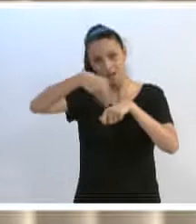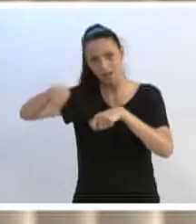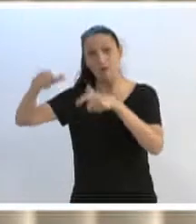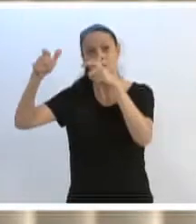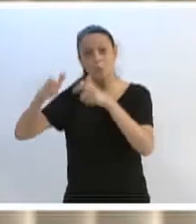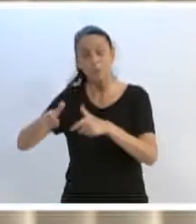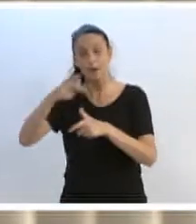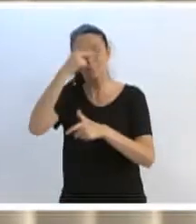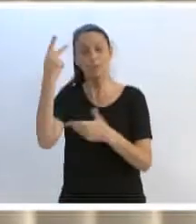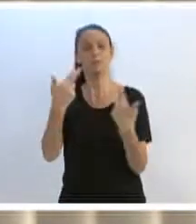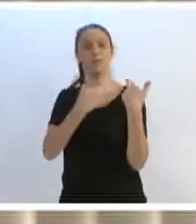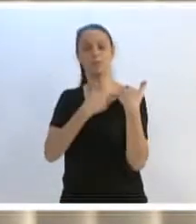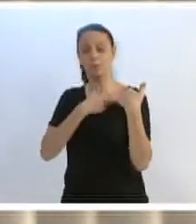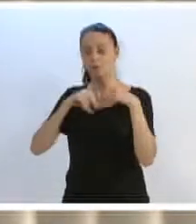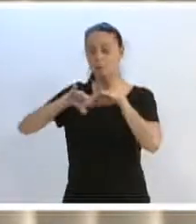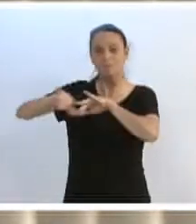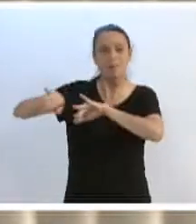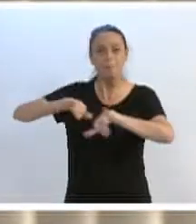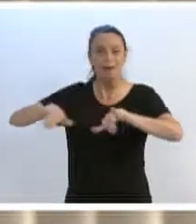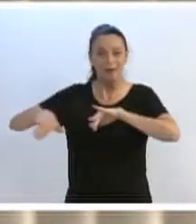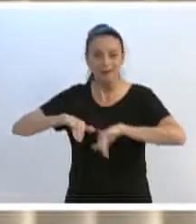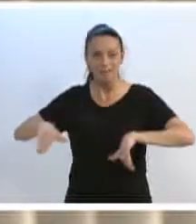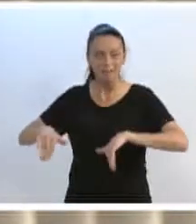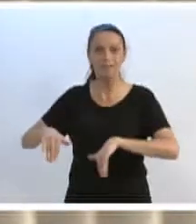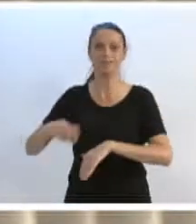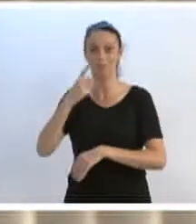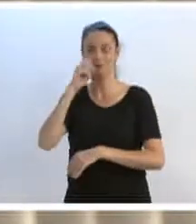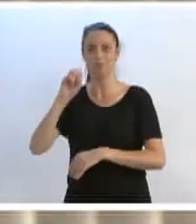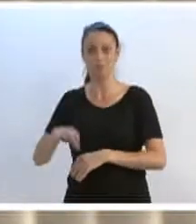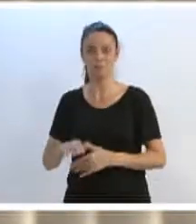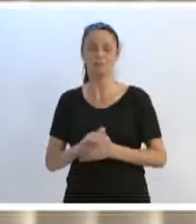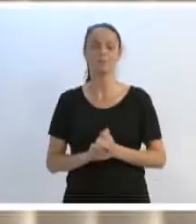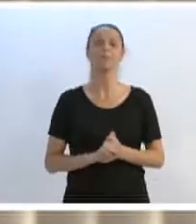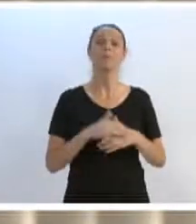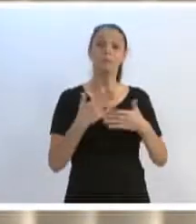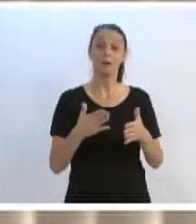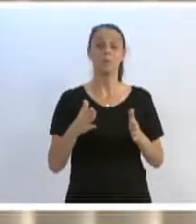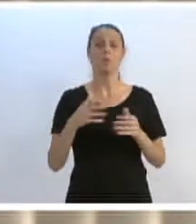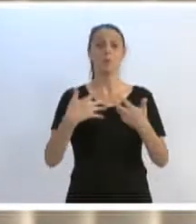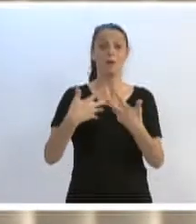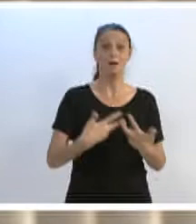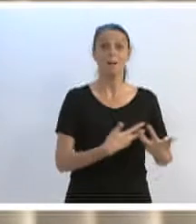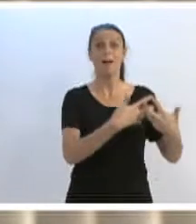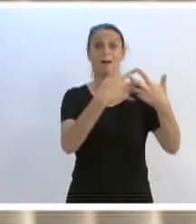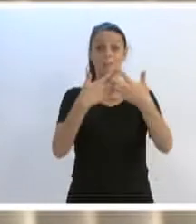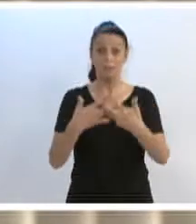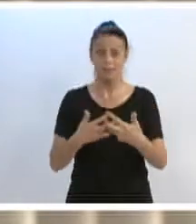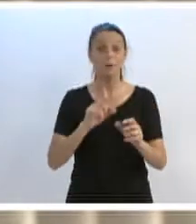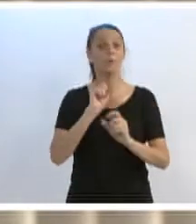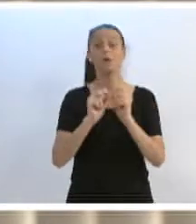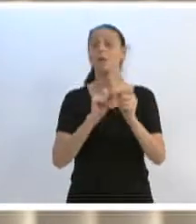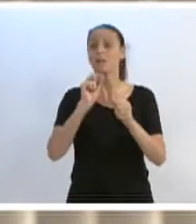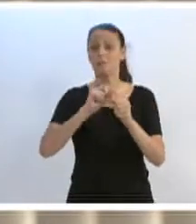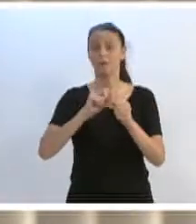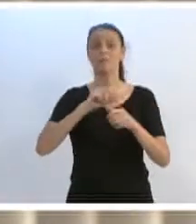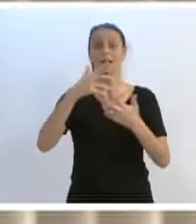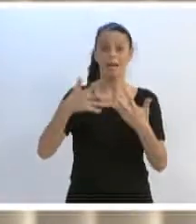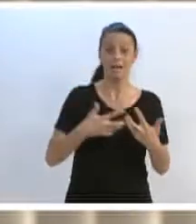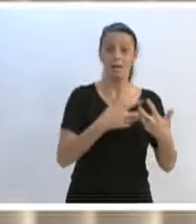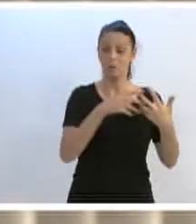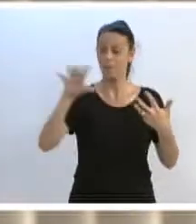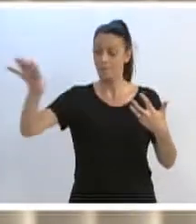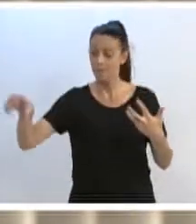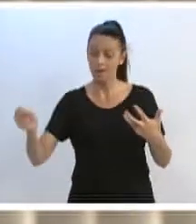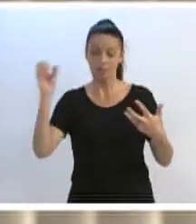divisão conforme tem que ser. O compactador nada mais faz do que acomodar o lixo reciclado. Para ter uma